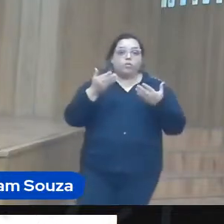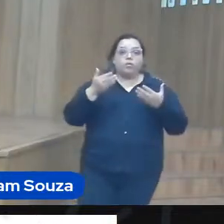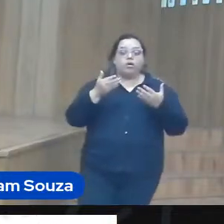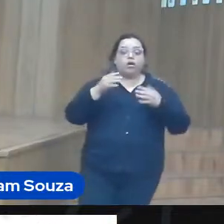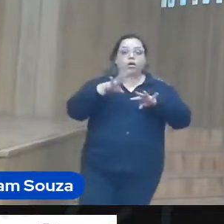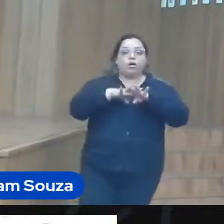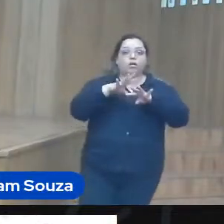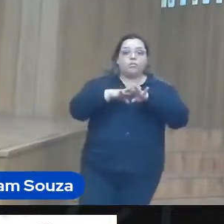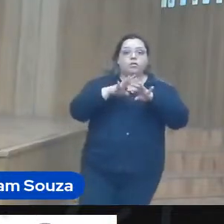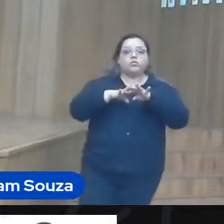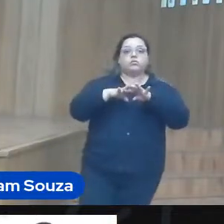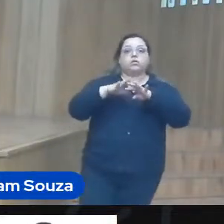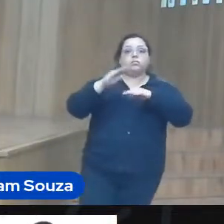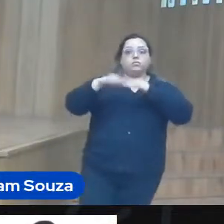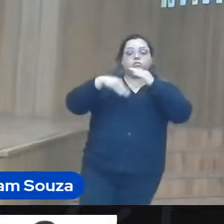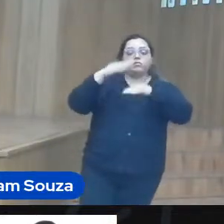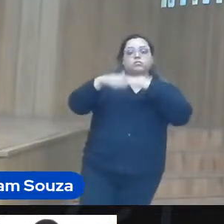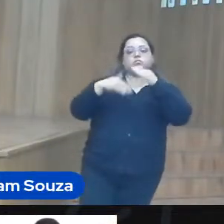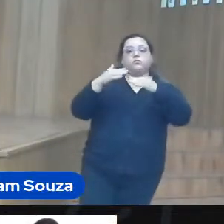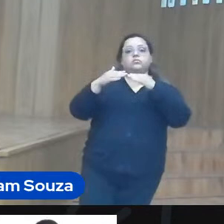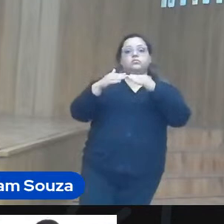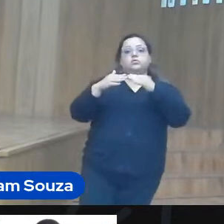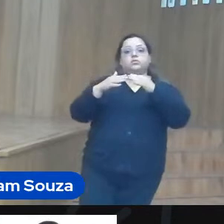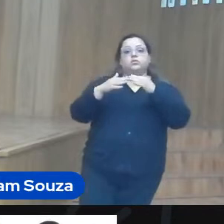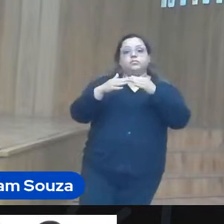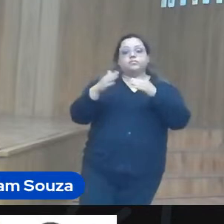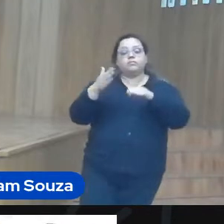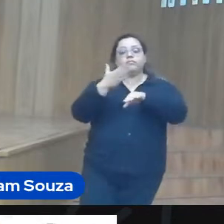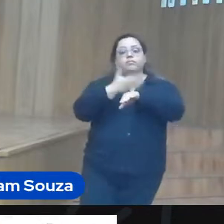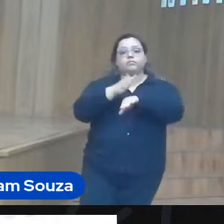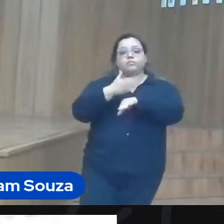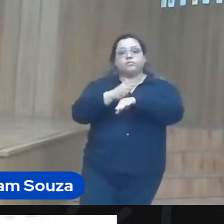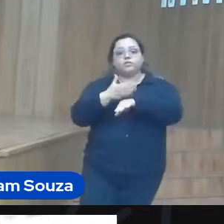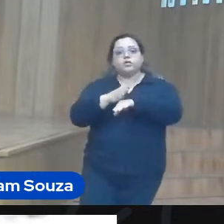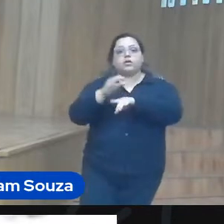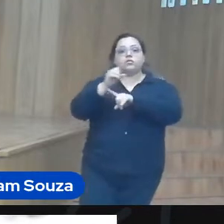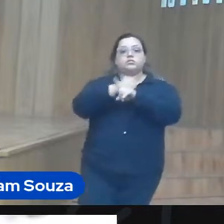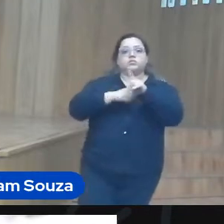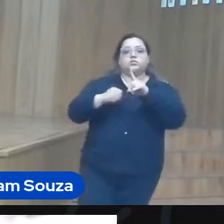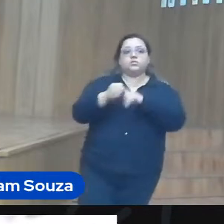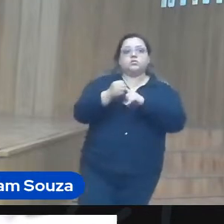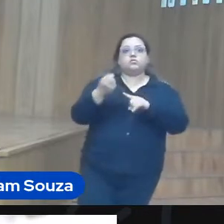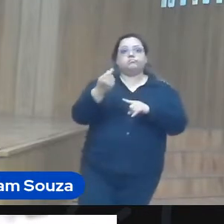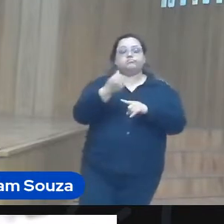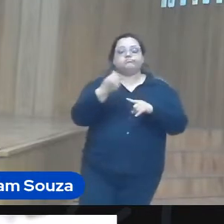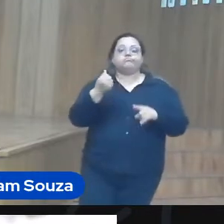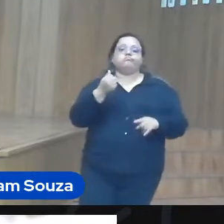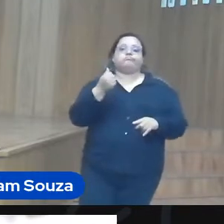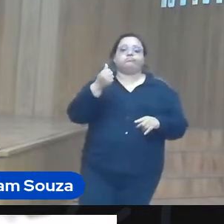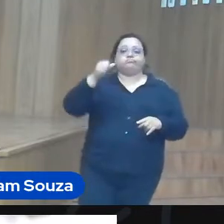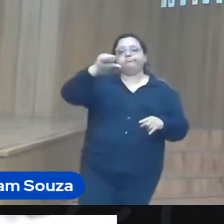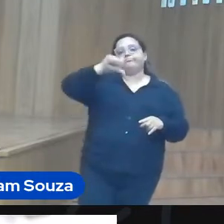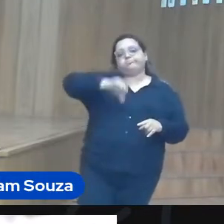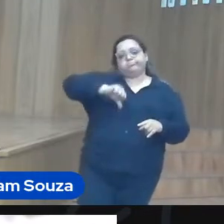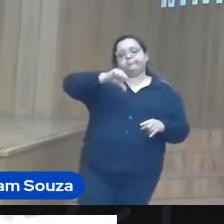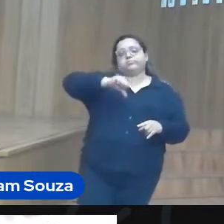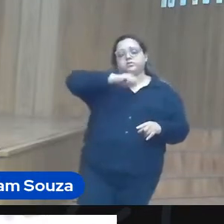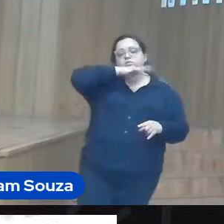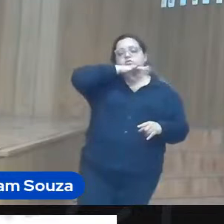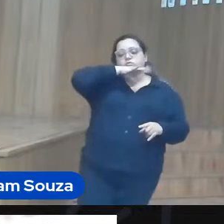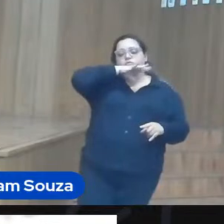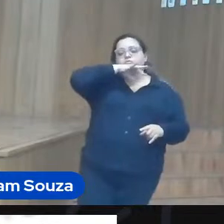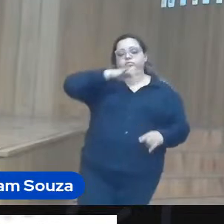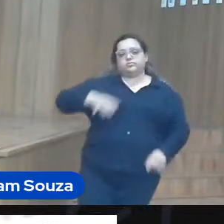desenvolvida mediante práticas socioeconômicas deprimentes e terríveis. E,